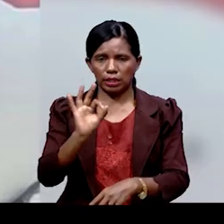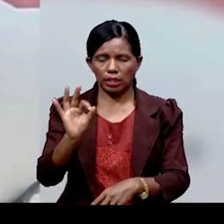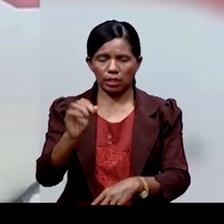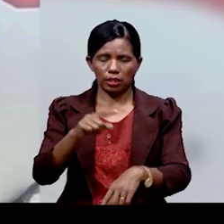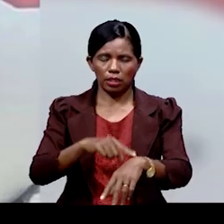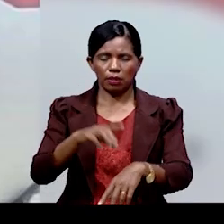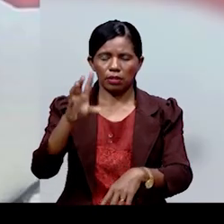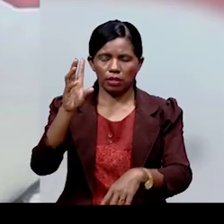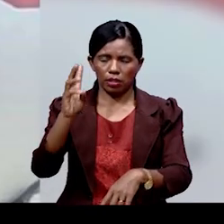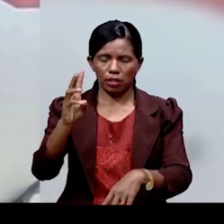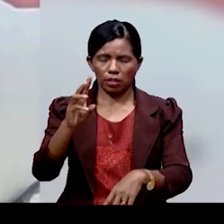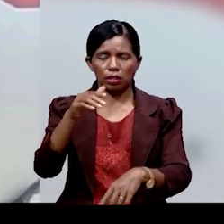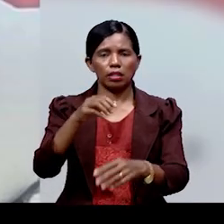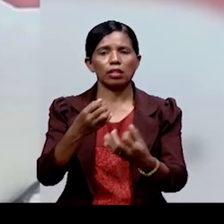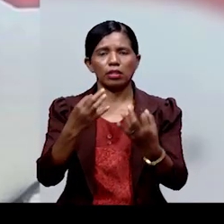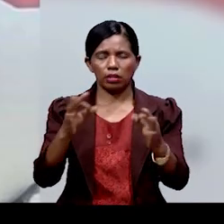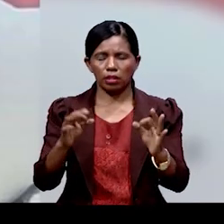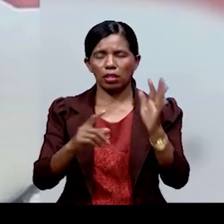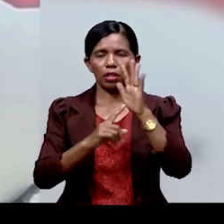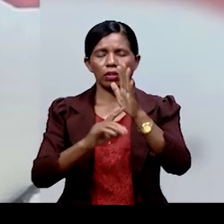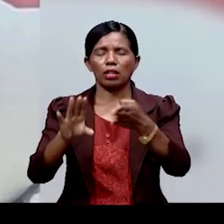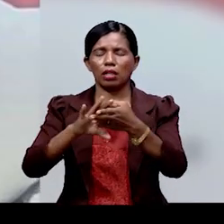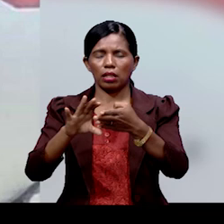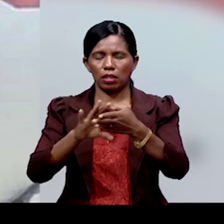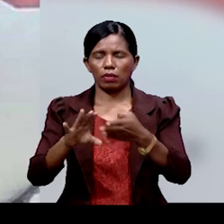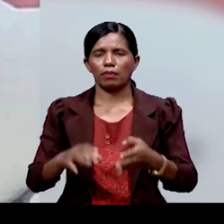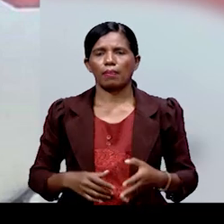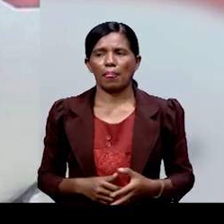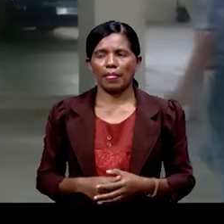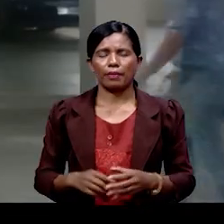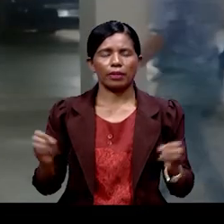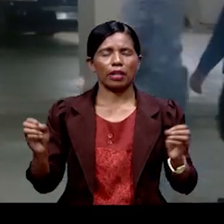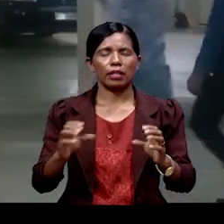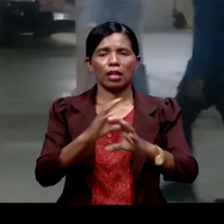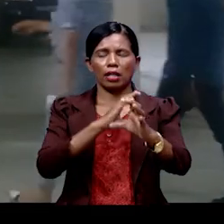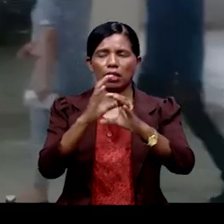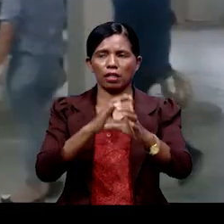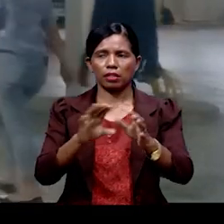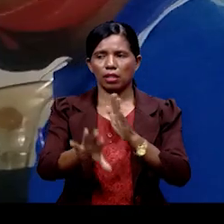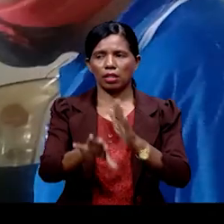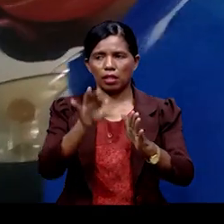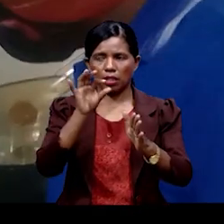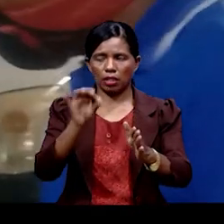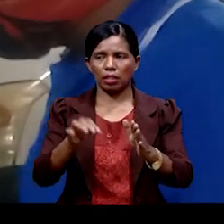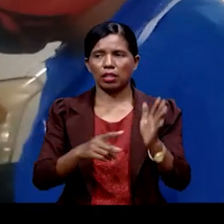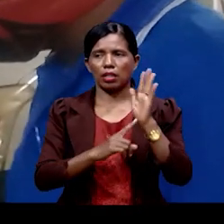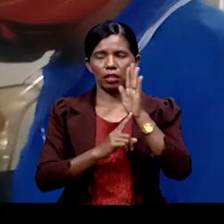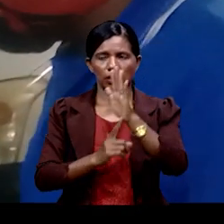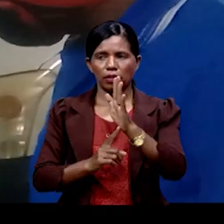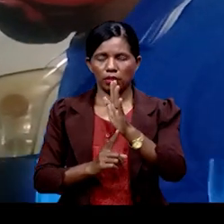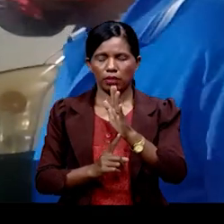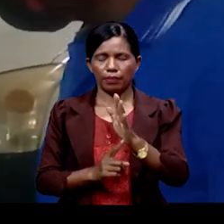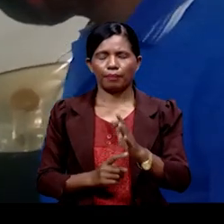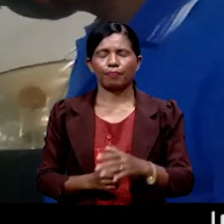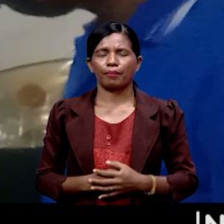kalan, no banghira liu oras tengki hatudu karta autorizasaun. Banghira laiha karta autorizasaun sehetan multa administrativu disiplinar